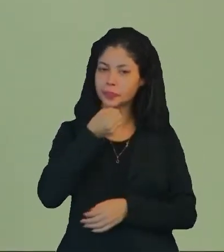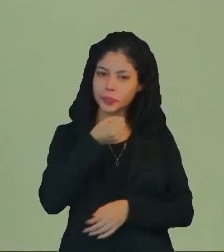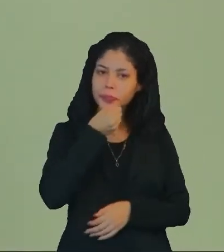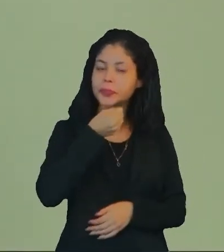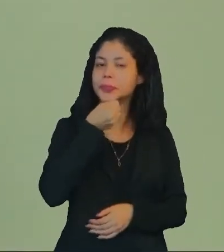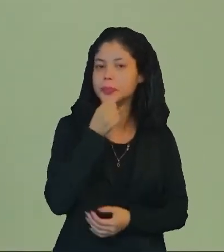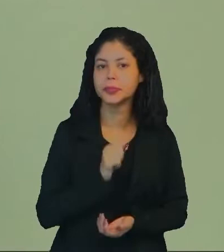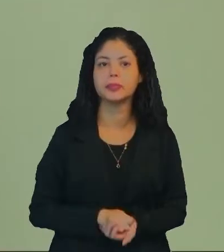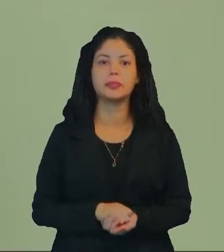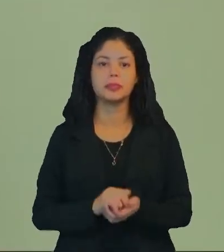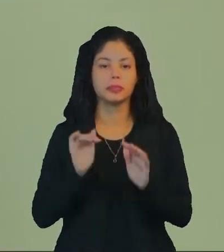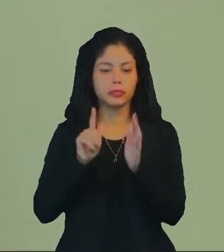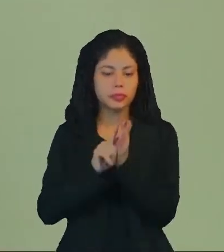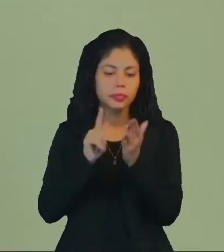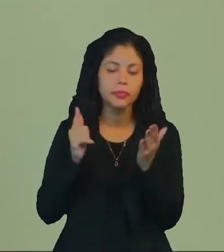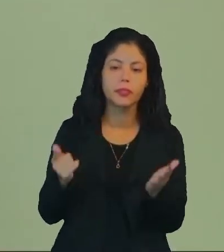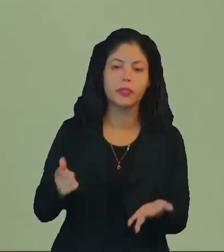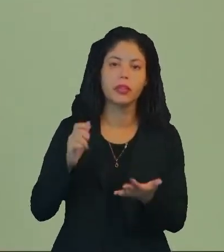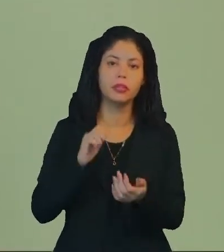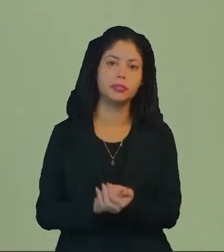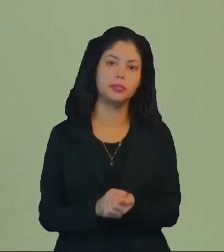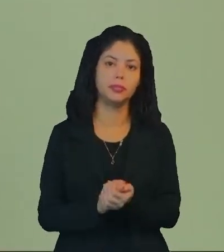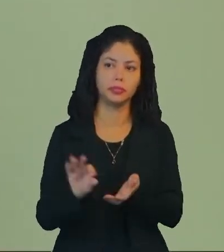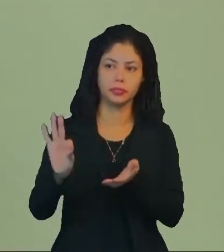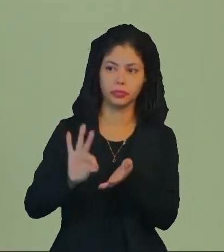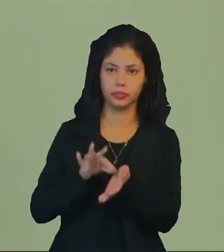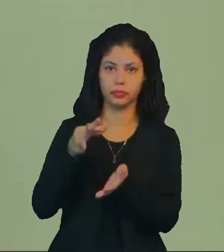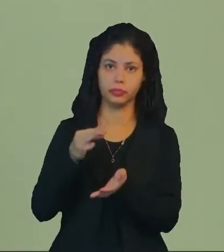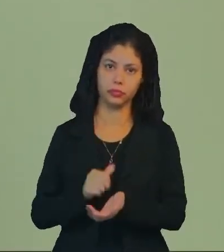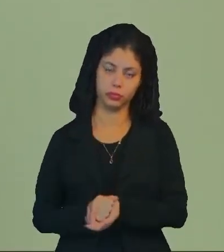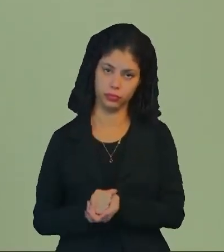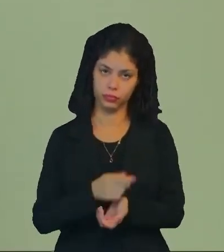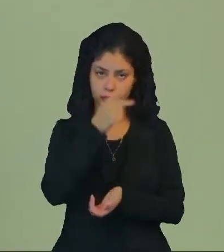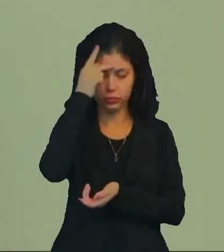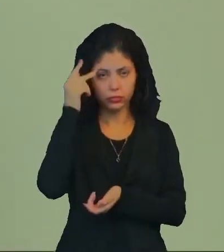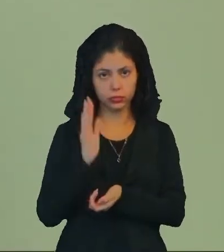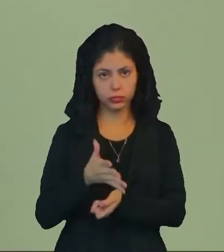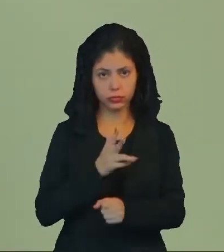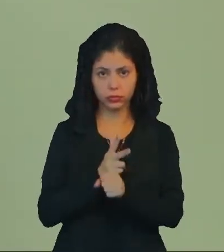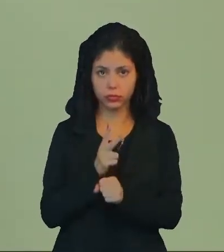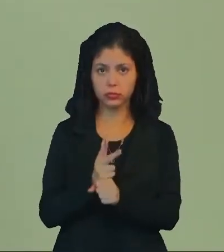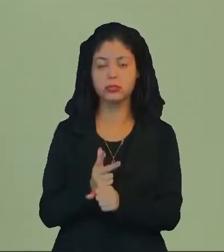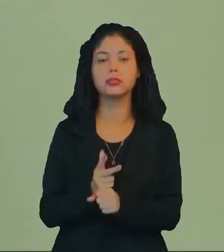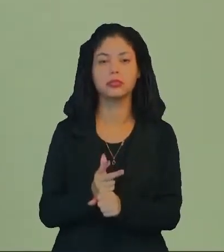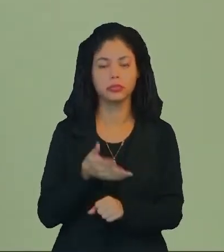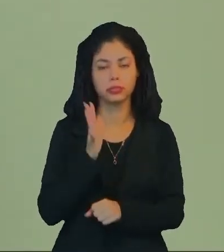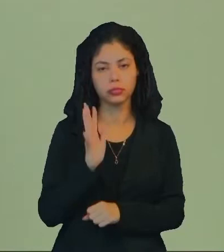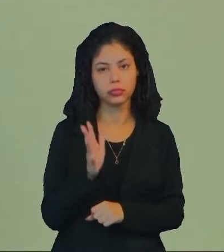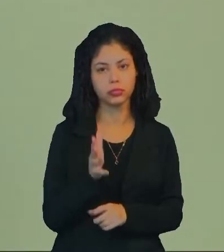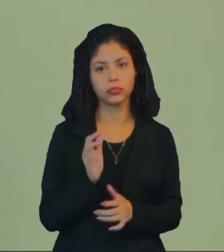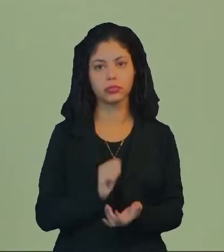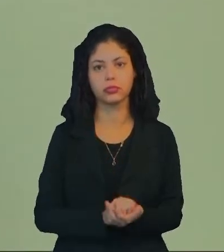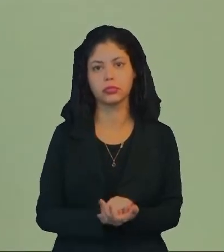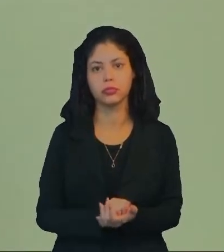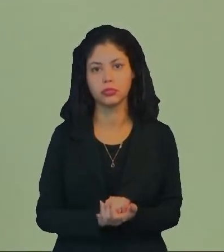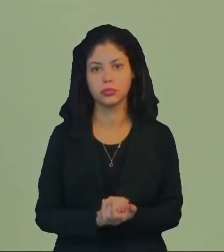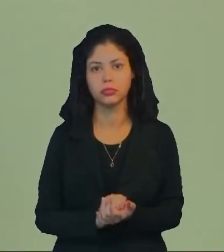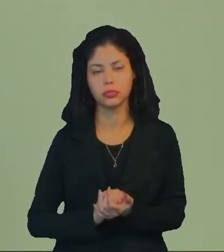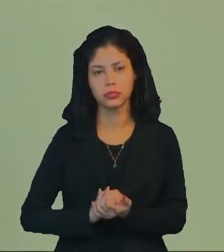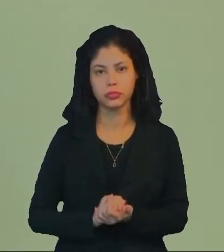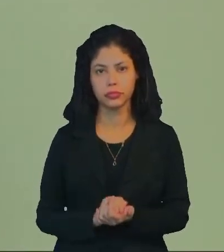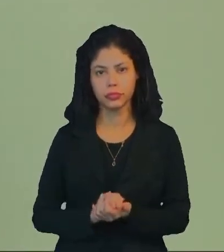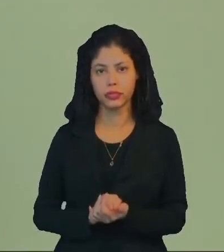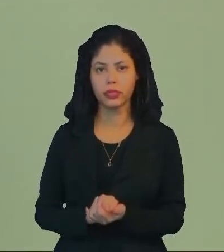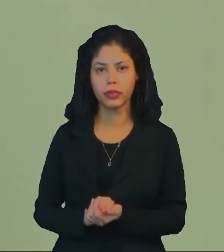já vimos isso no jornal, já vimos evidências, né? Muitas pessoas já gravaram vídeos, né, de algumas naves, de